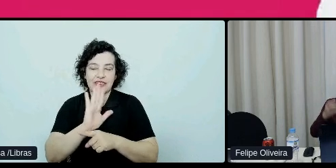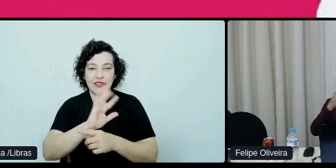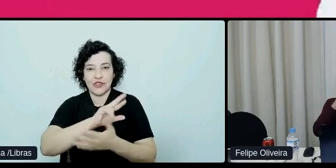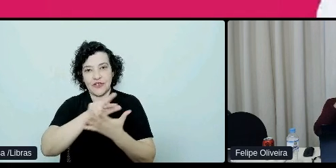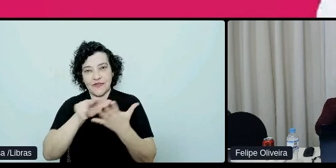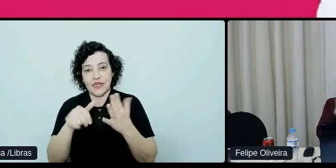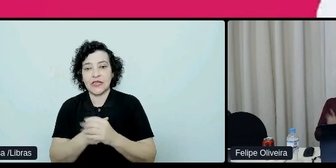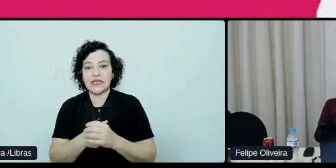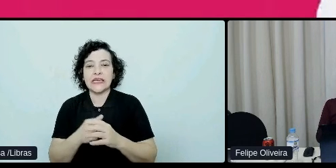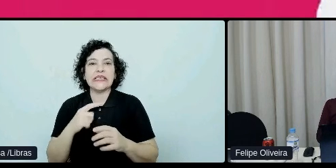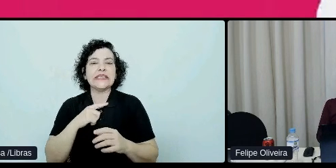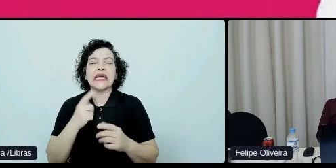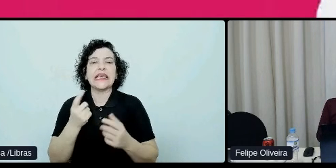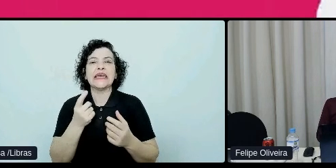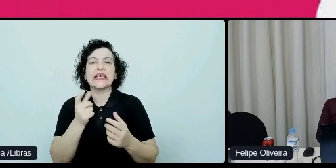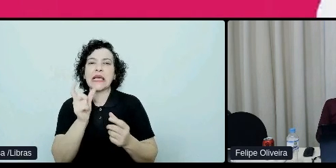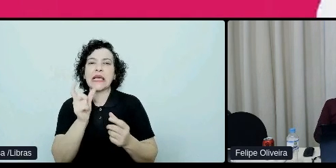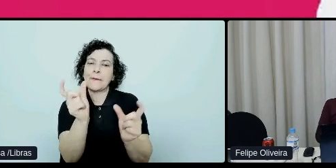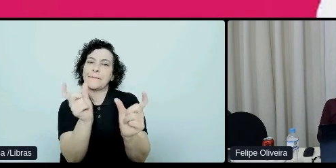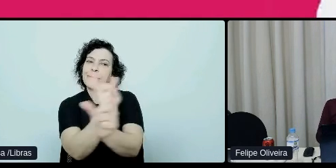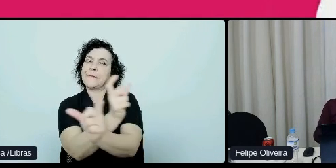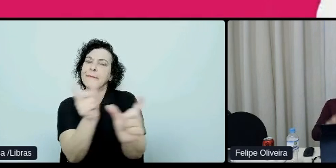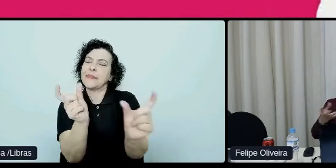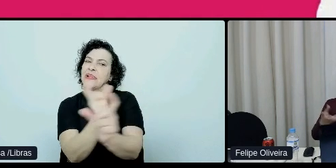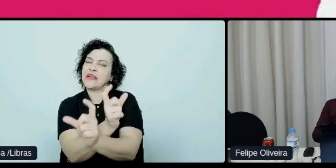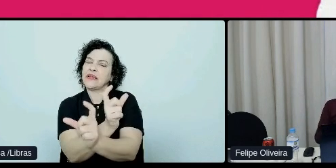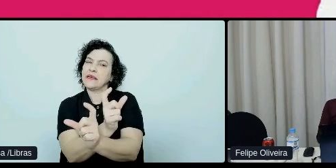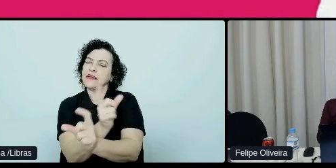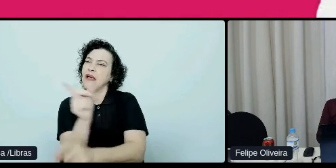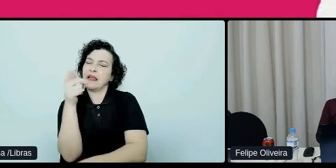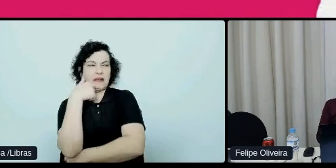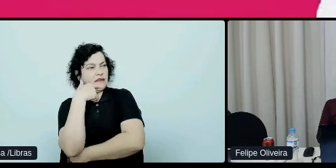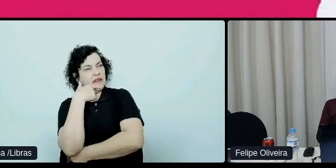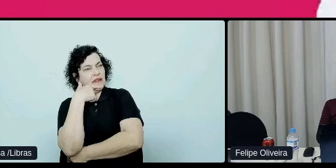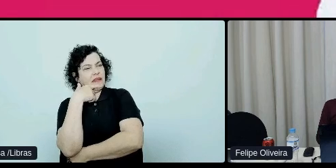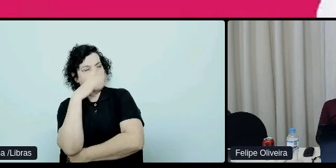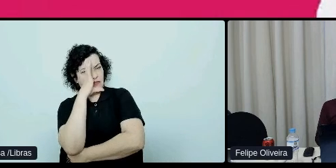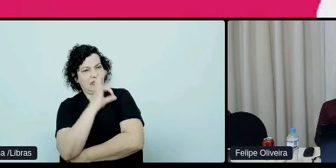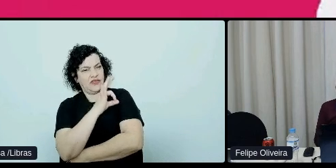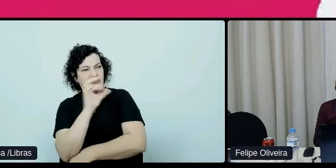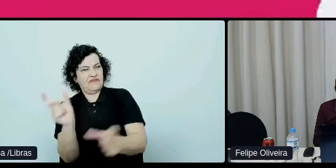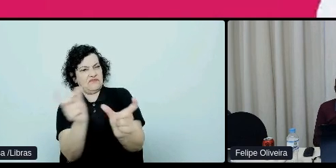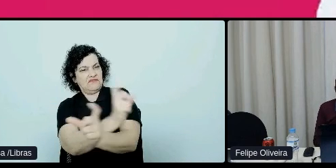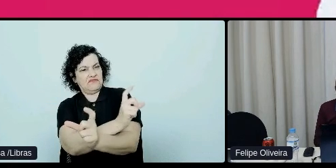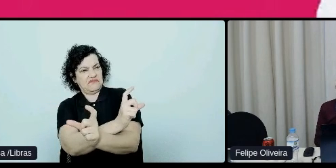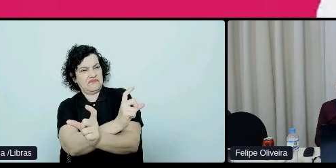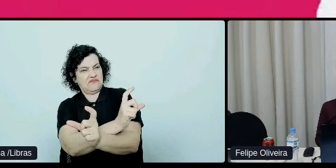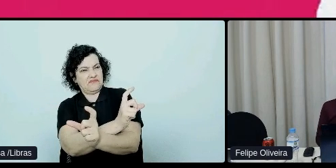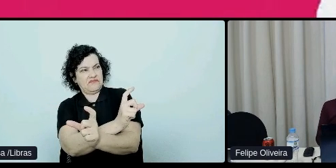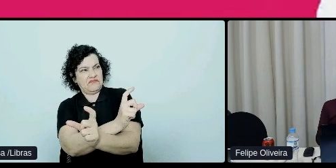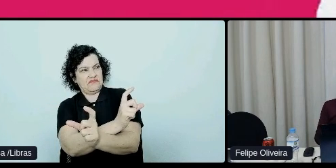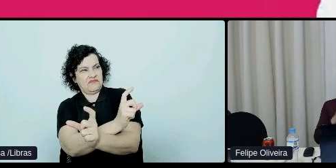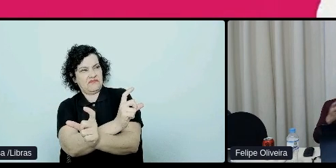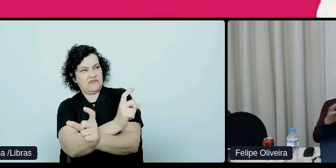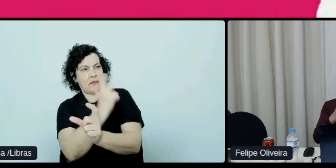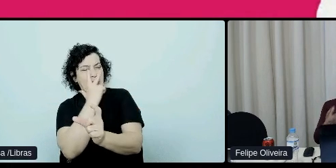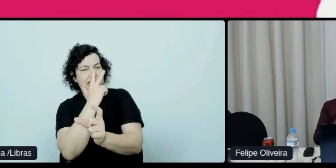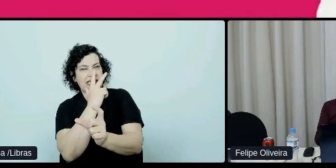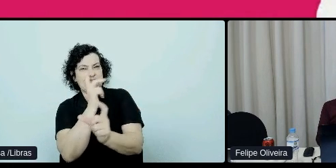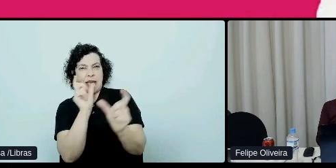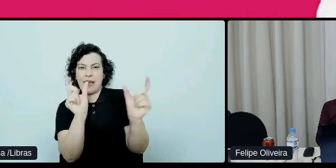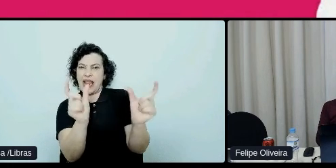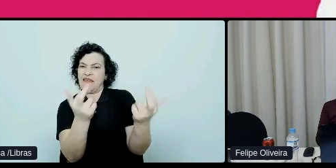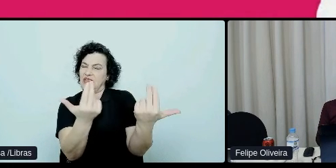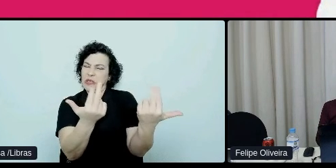um trocadilho e fala, mas o que tem a ver o Mário com isso? Eu não entendi. Né? Então, a gente consegue fazer